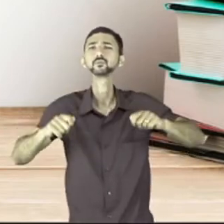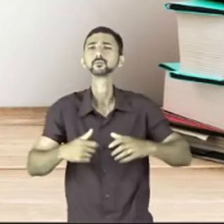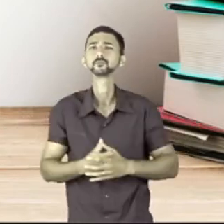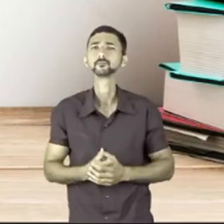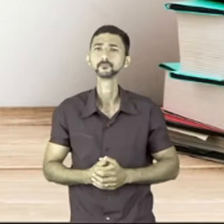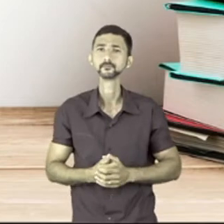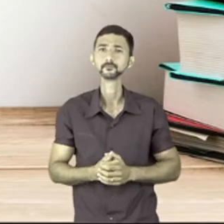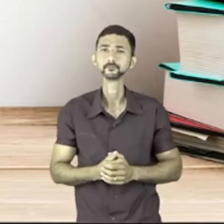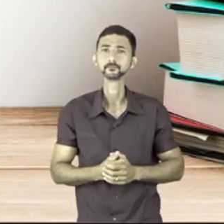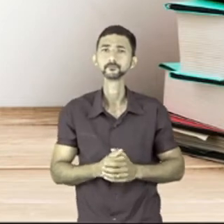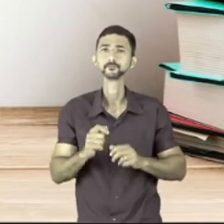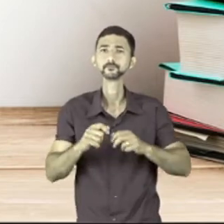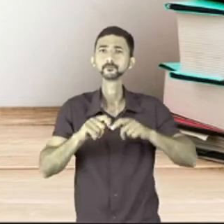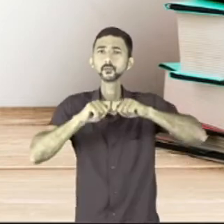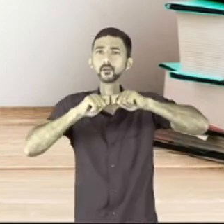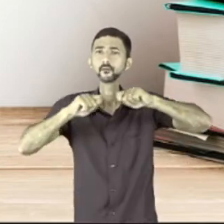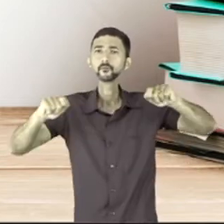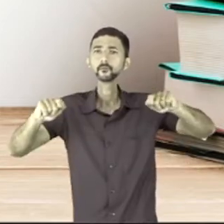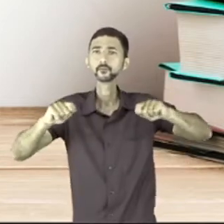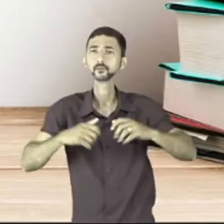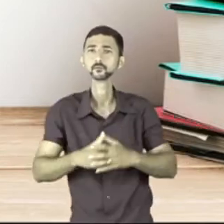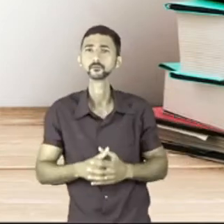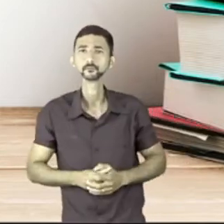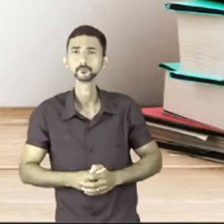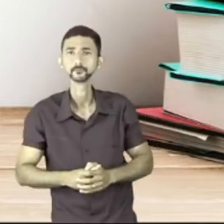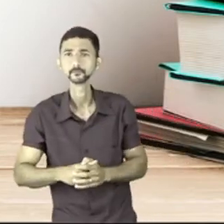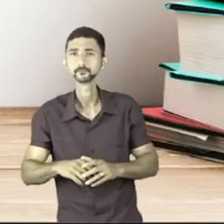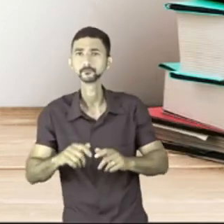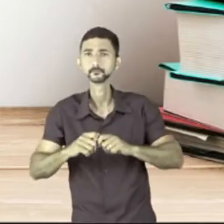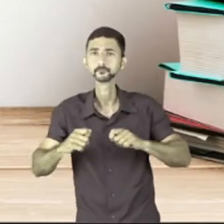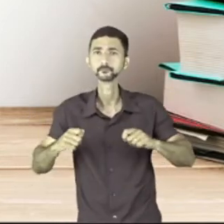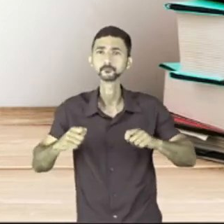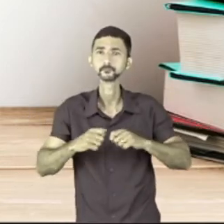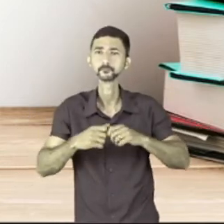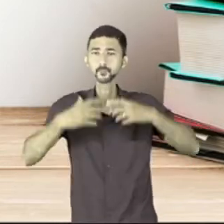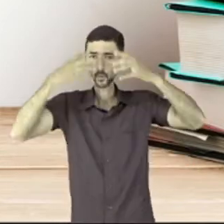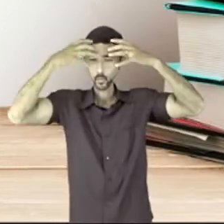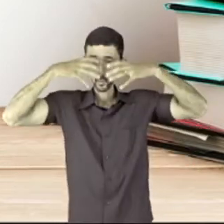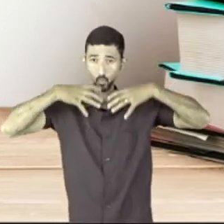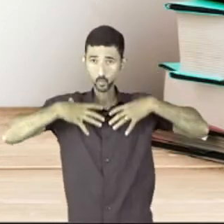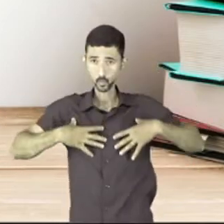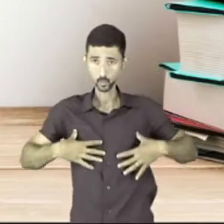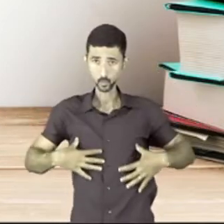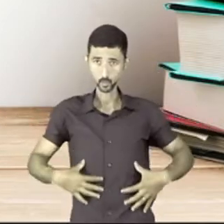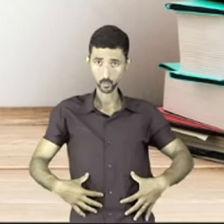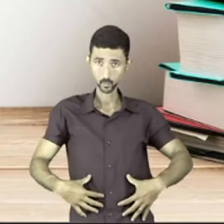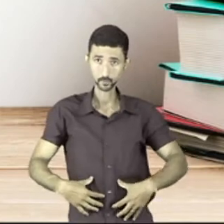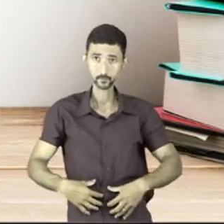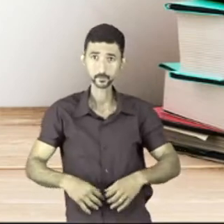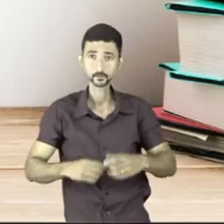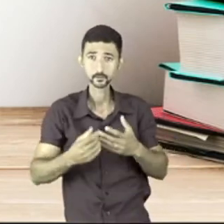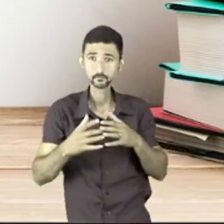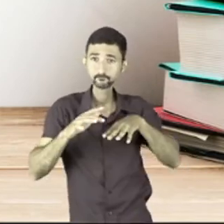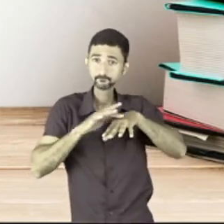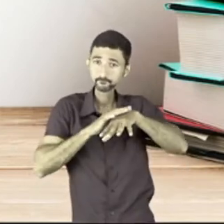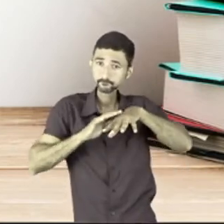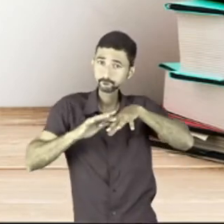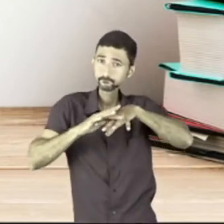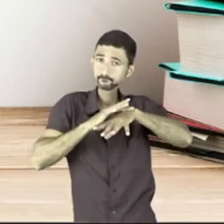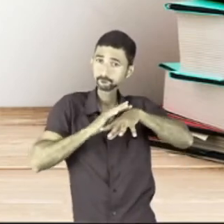Esse fio, ele é um fio do sensor. Então a vestimenta dos lutadores, ela contém um